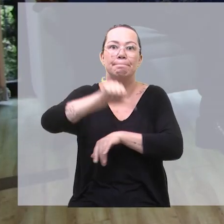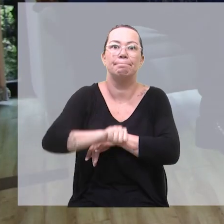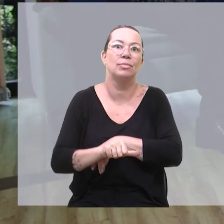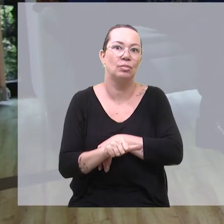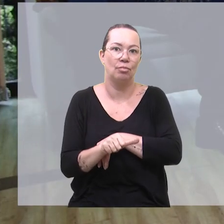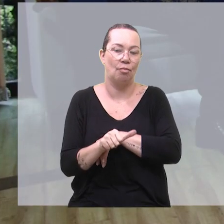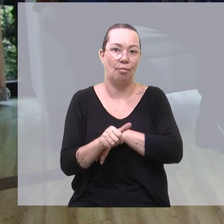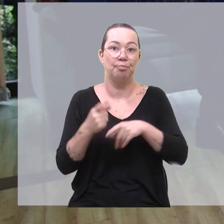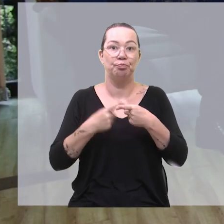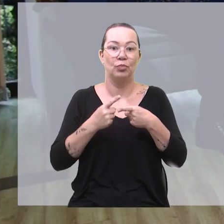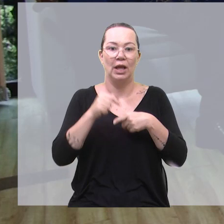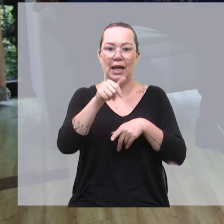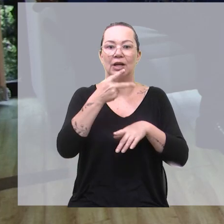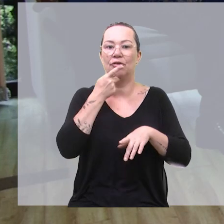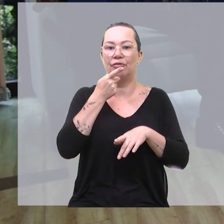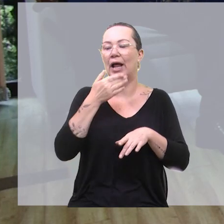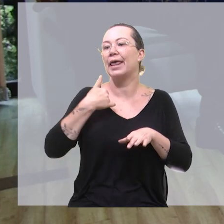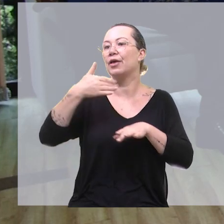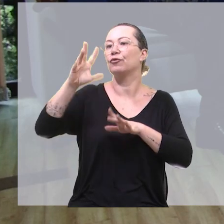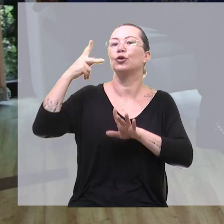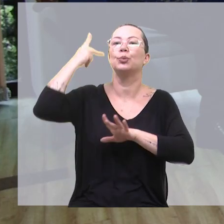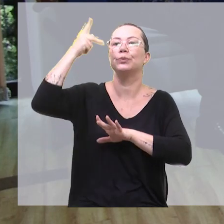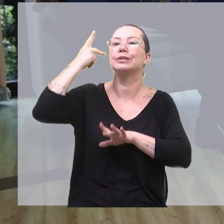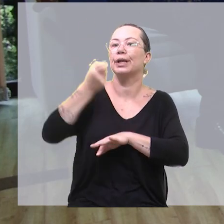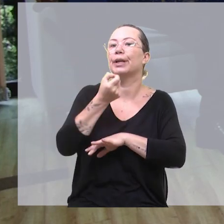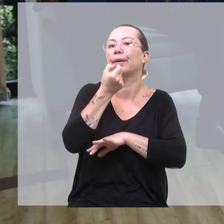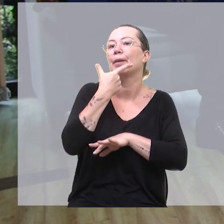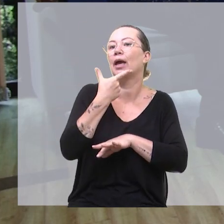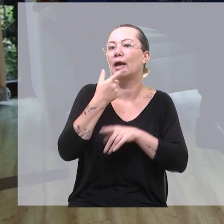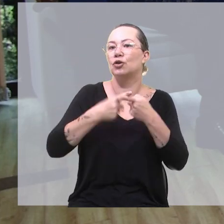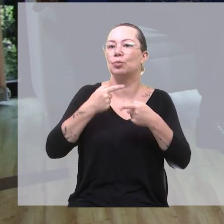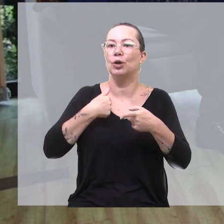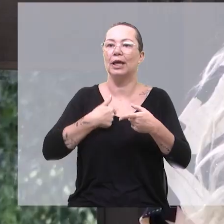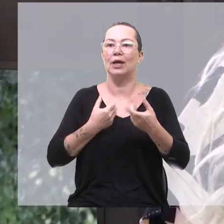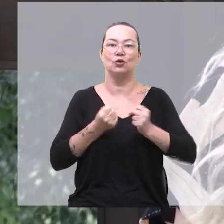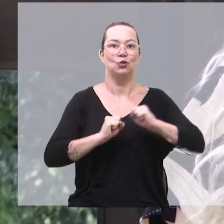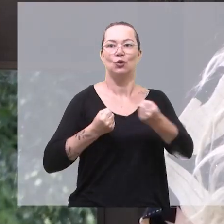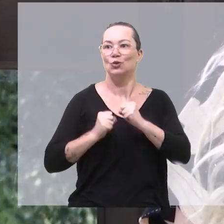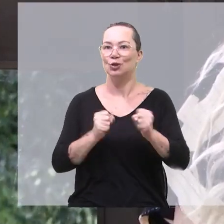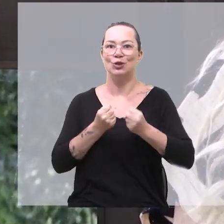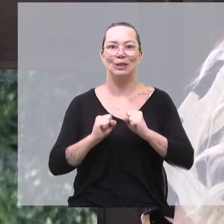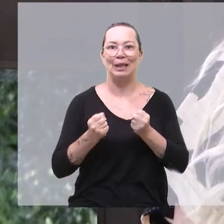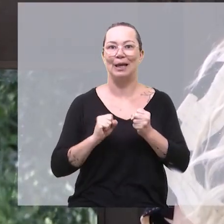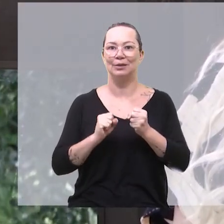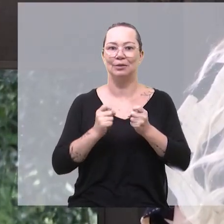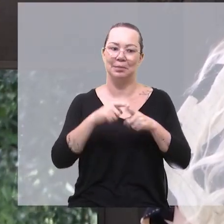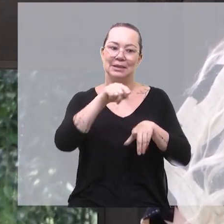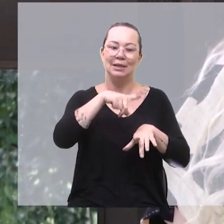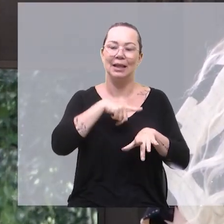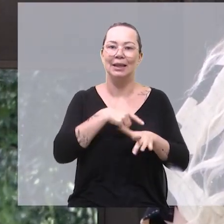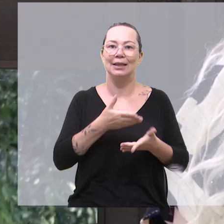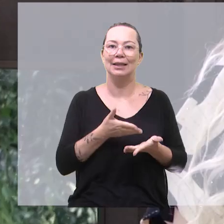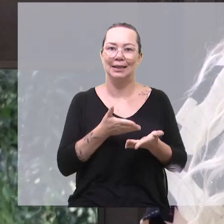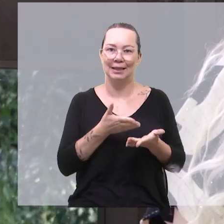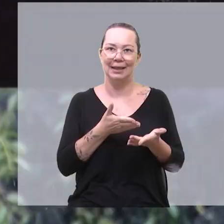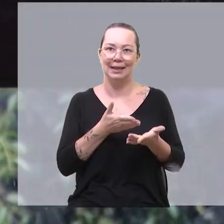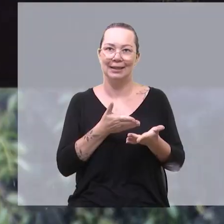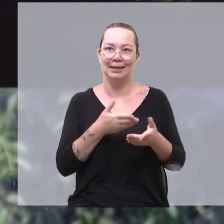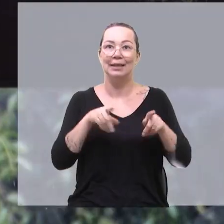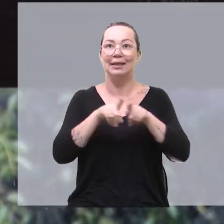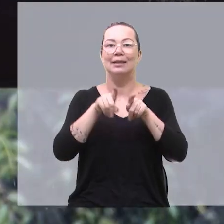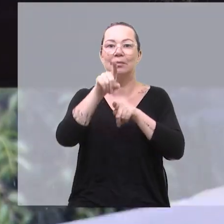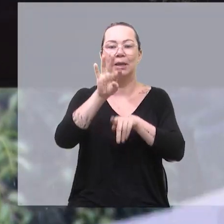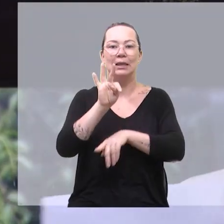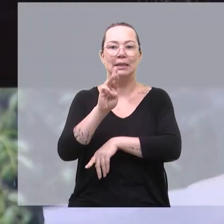pior ainda, porque daí ela não vai dizer, eu vou no psiquiatra, tomo remédio para hiperatividade, mas ela tem essa dificuldade. E